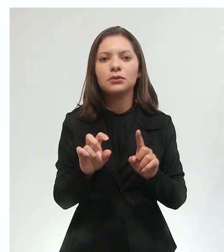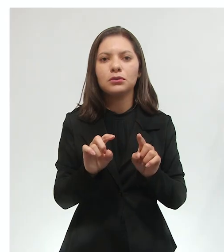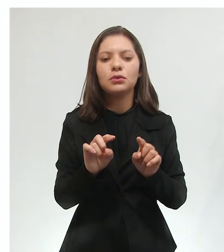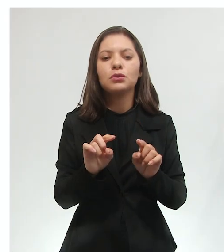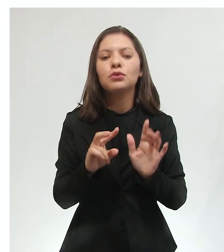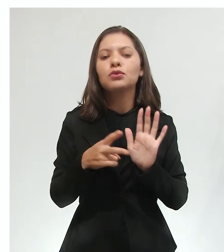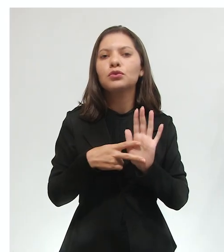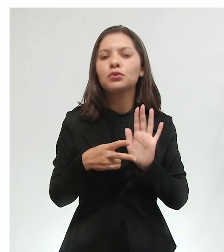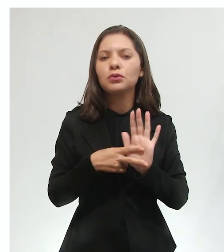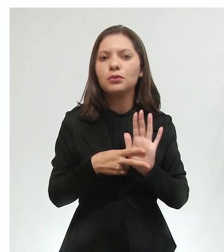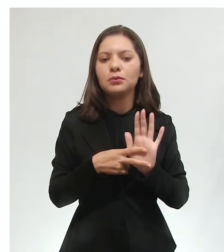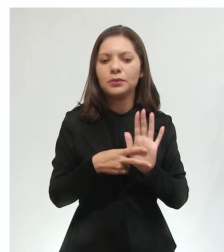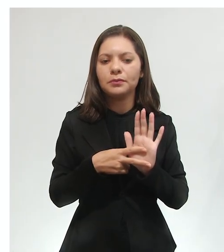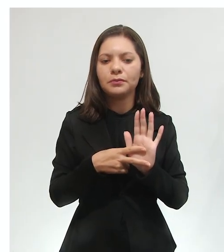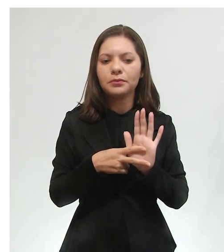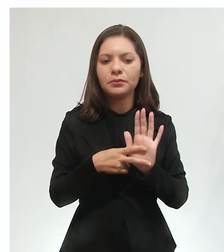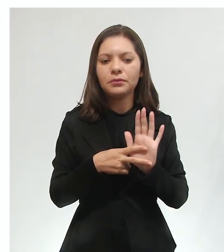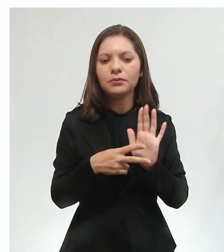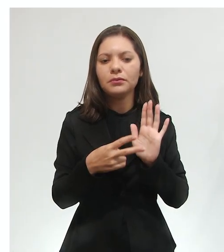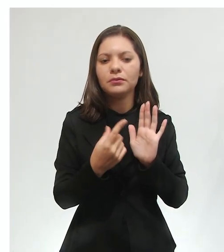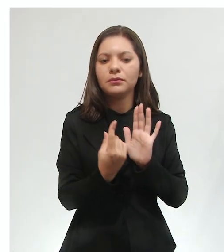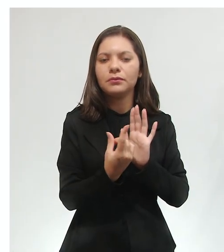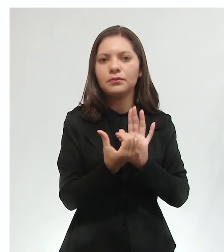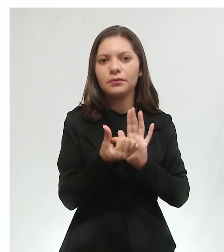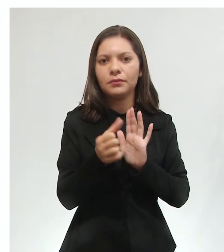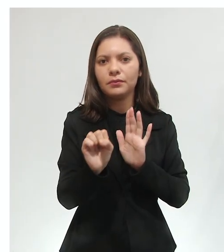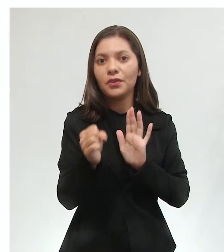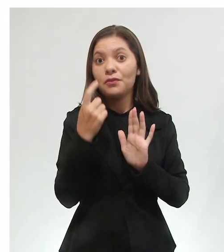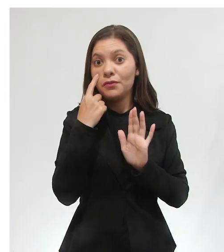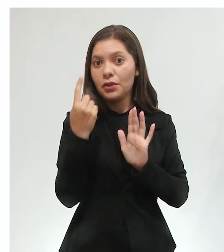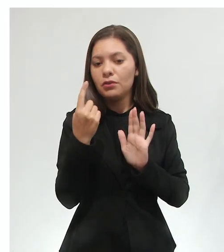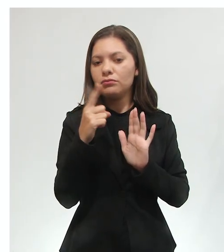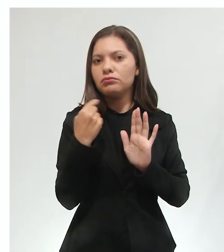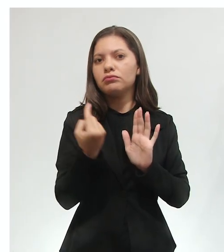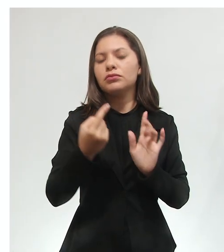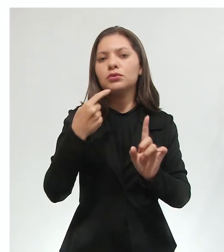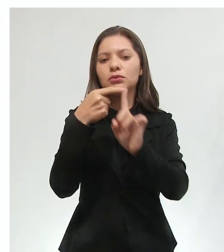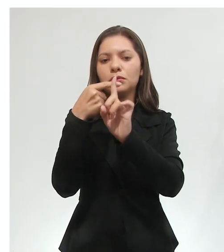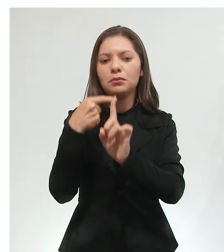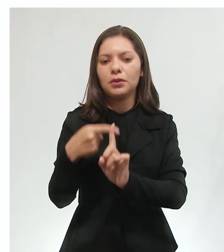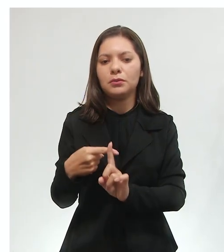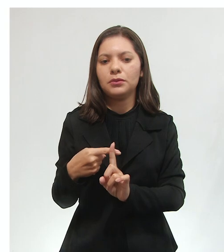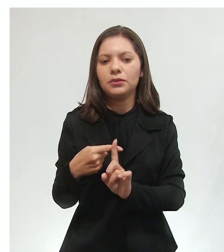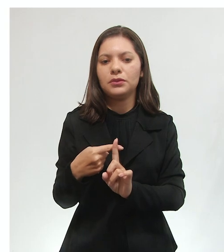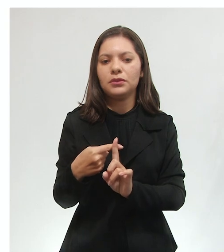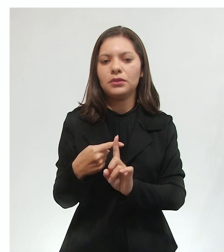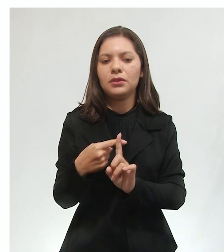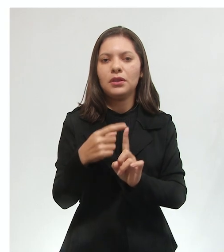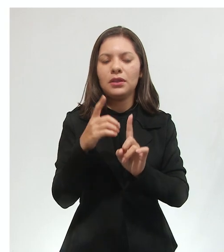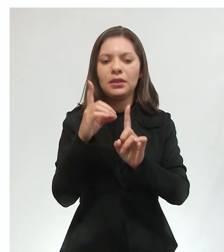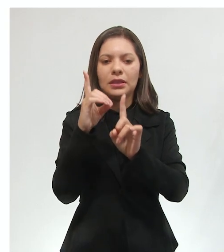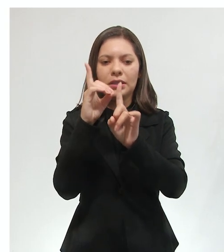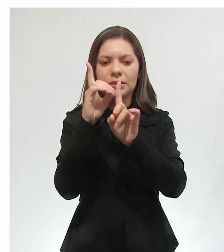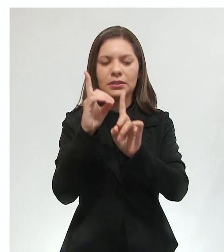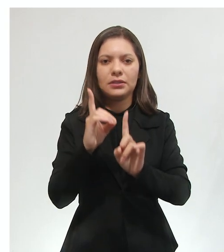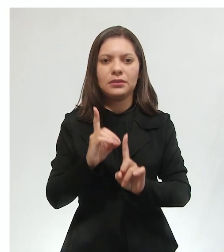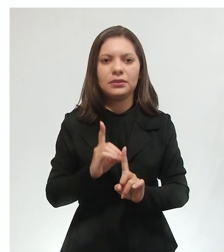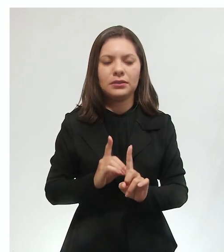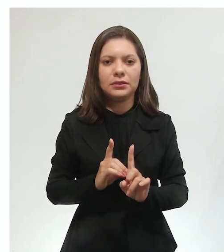168. Observem que nós somamos unidades com unidades, dezenas com